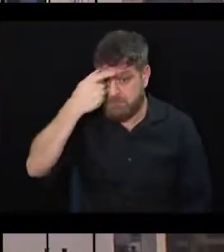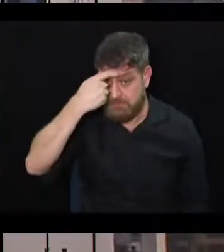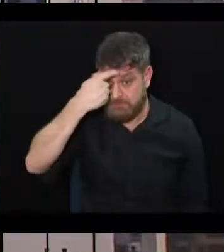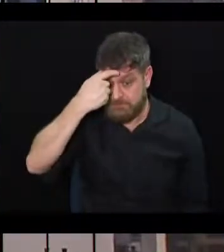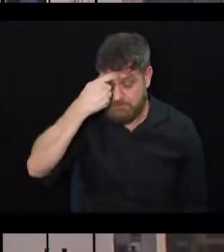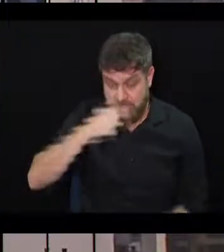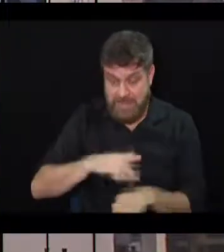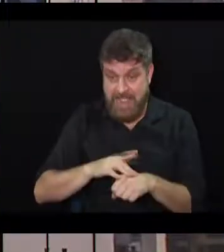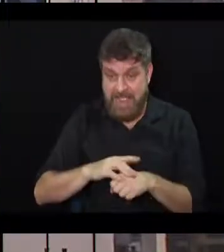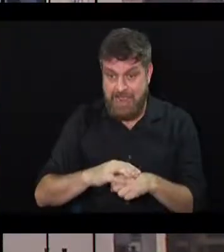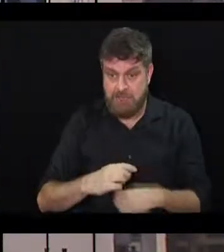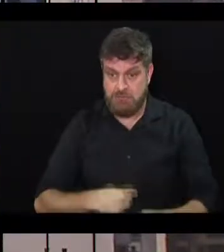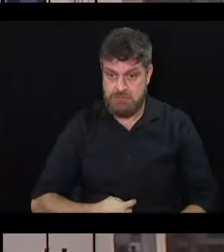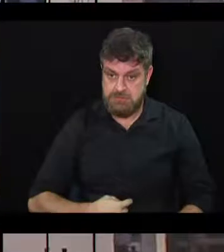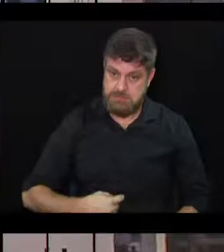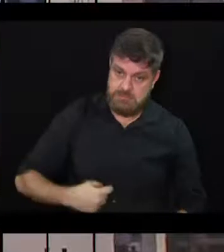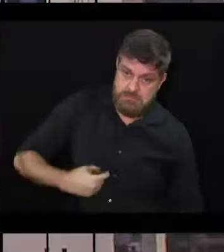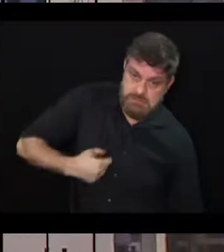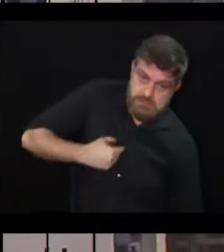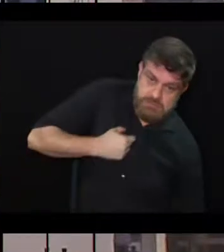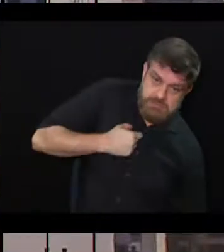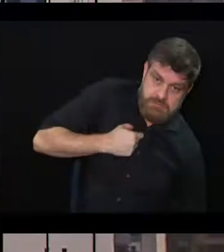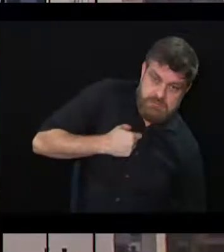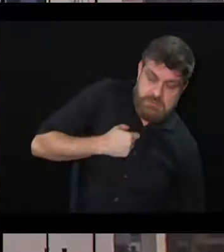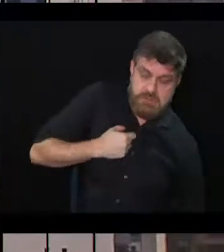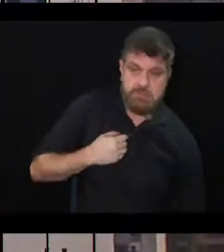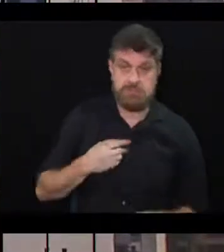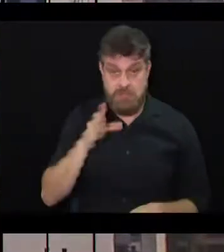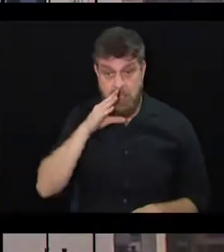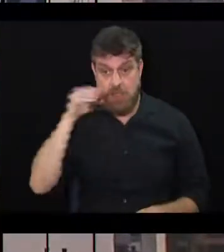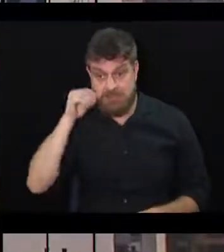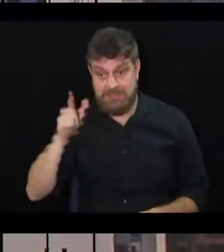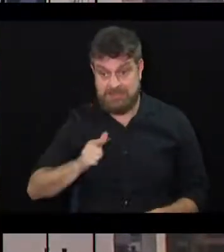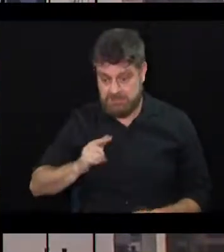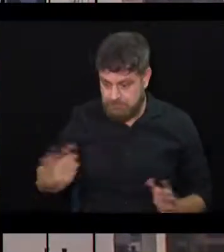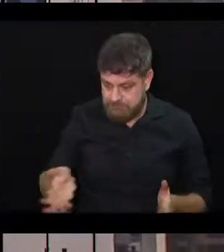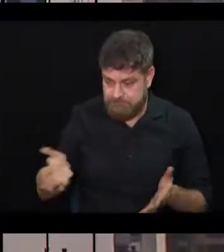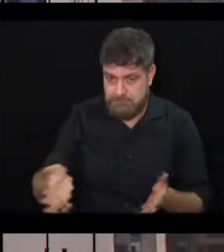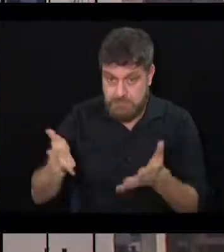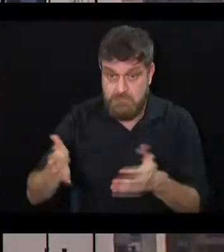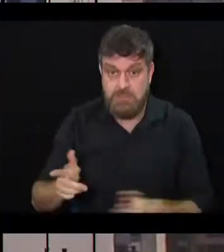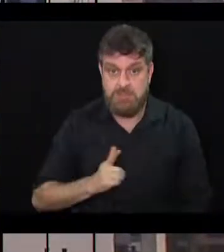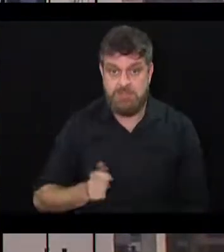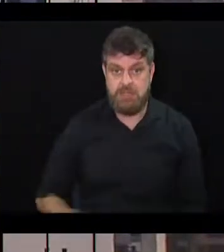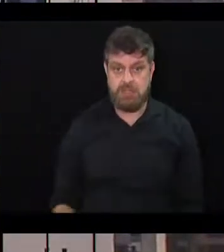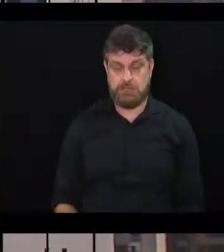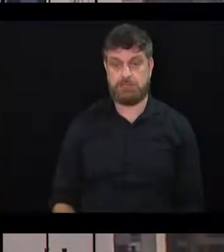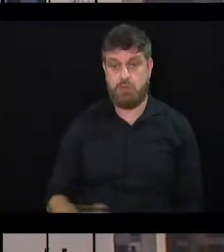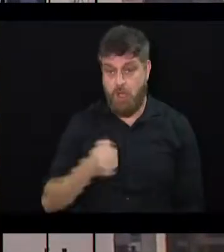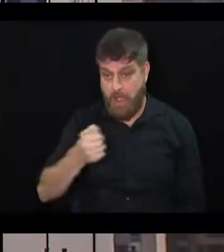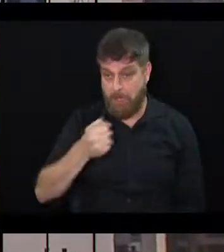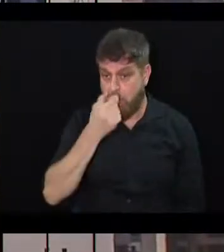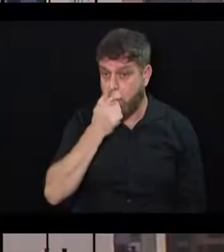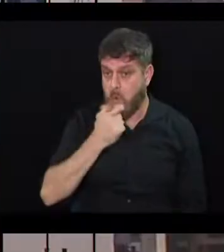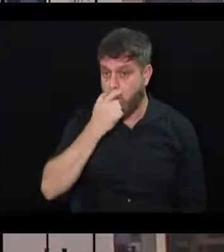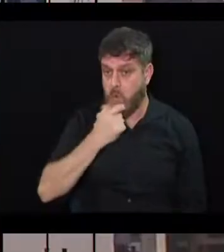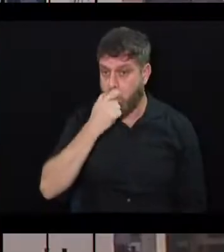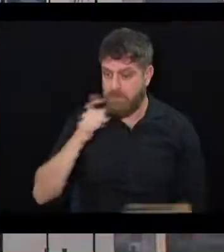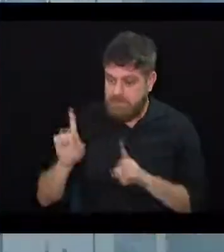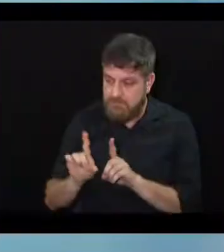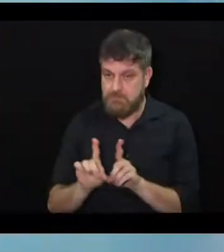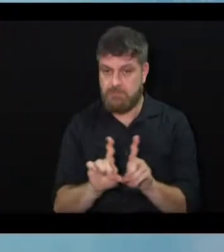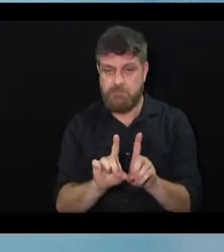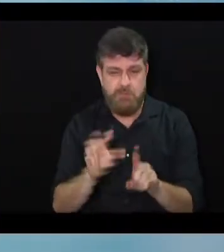da escoliose idiopática adolescente estão sendo promovidas aqui em Campinas. O repórter Rubens Morelli foi acompanhar uma